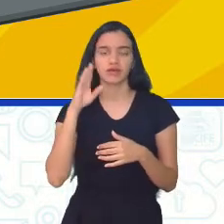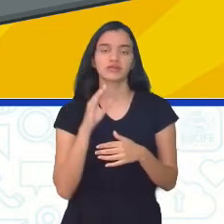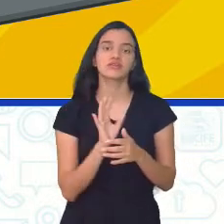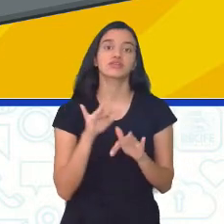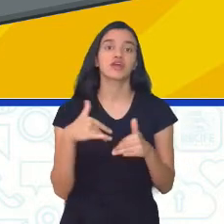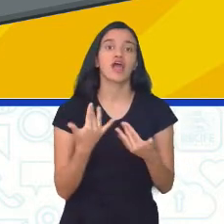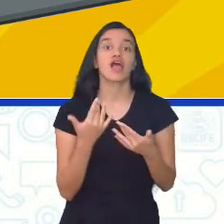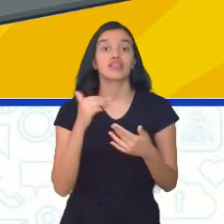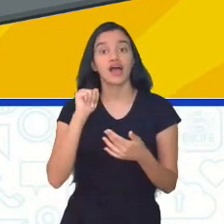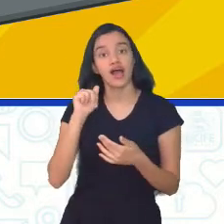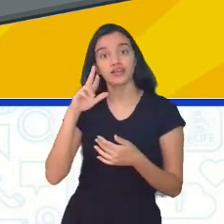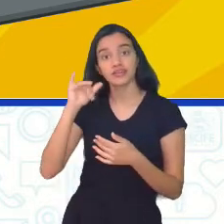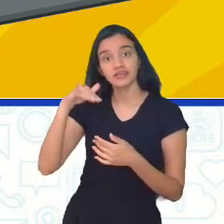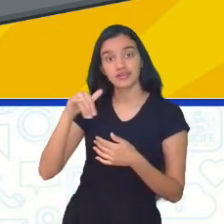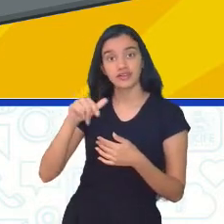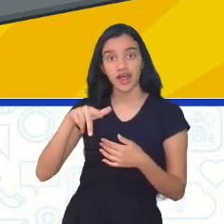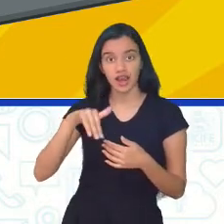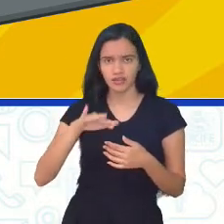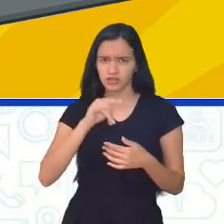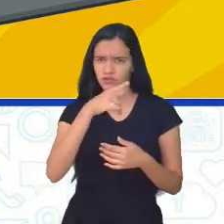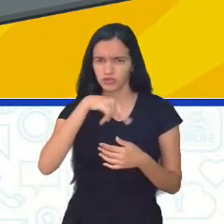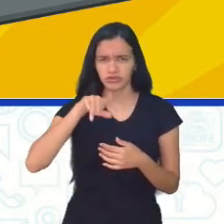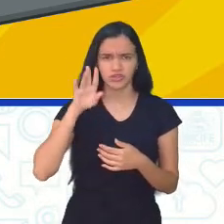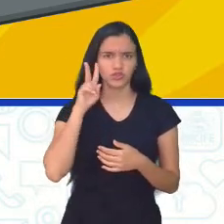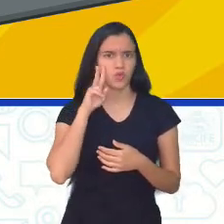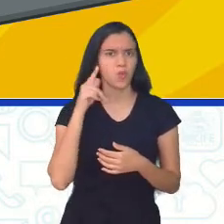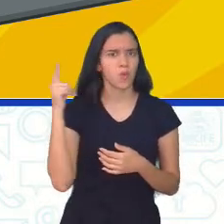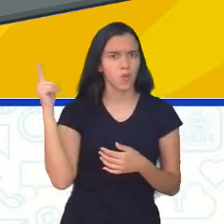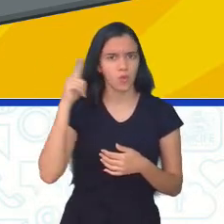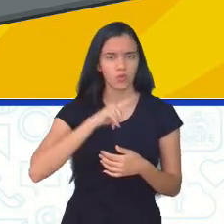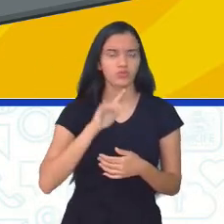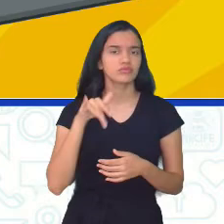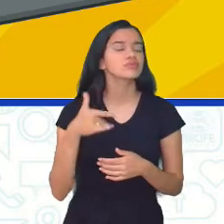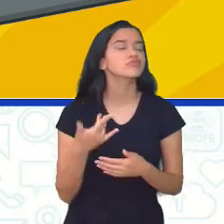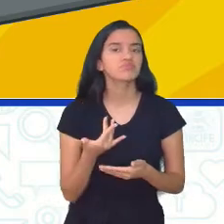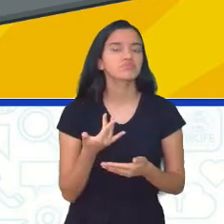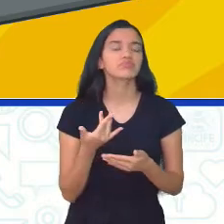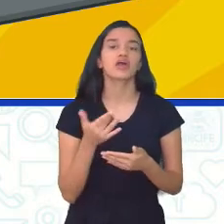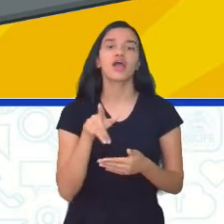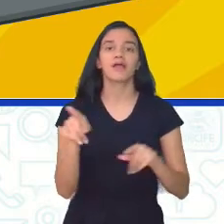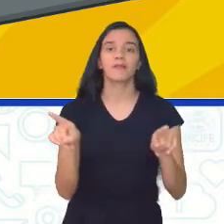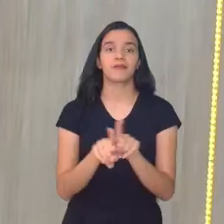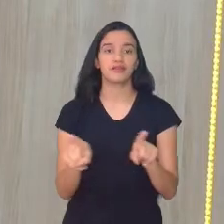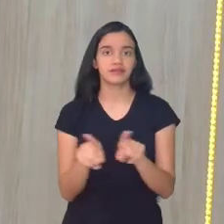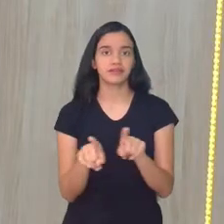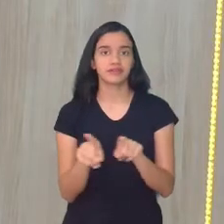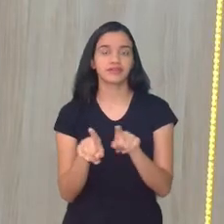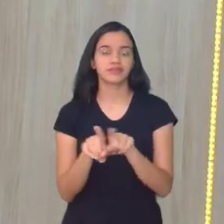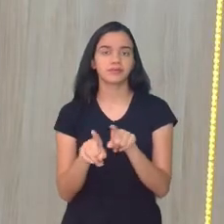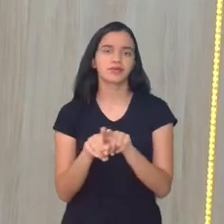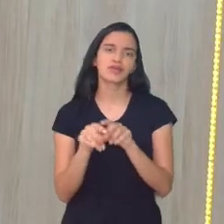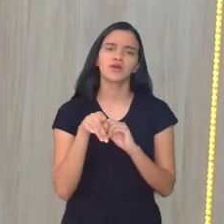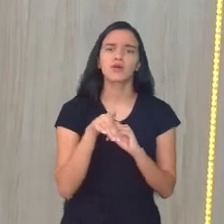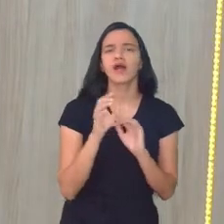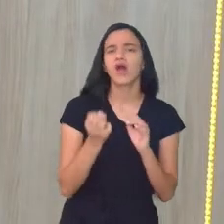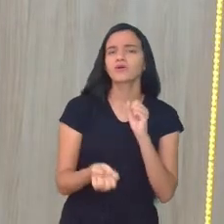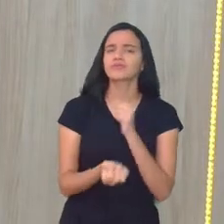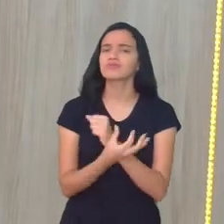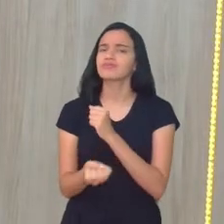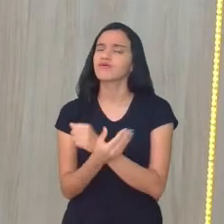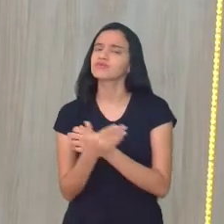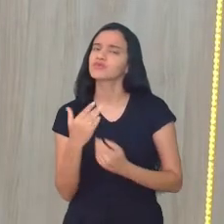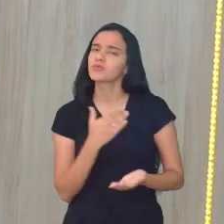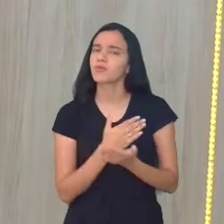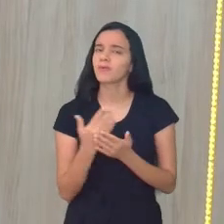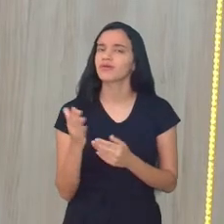da adrenalina. Vocês conseguiram? O que foi que vocês conseguiram, além dos spoilerzinhos que eu comecei a dar a vocês